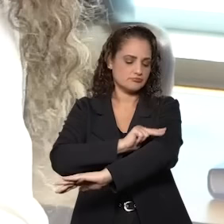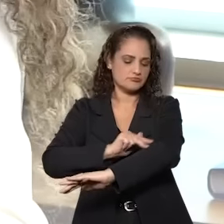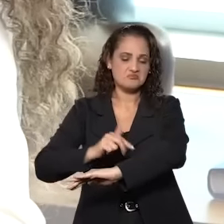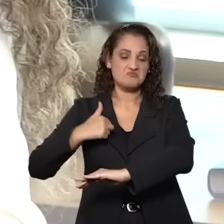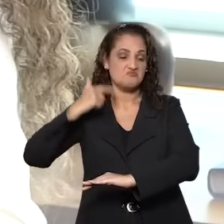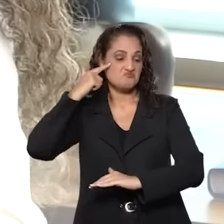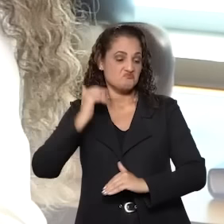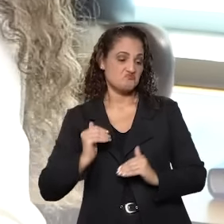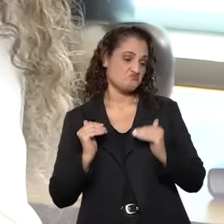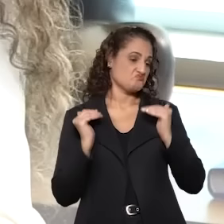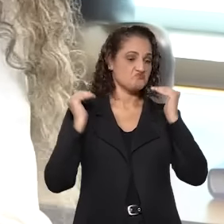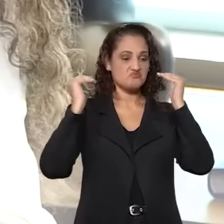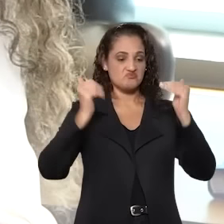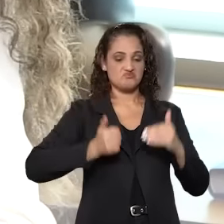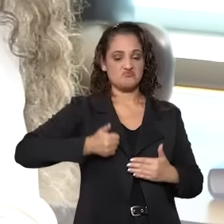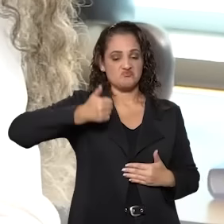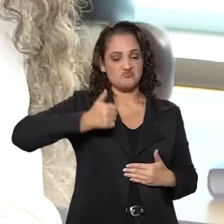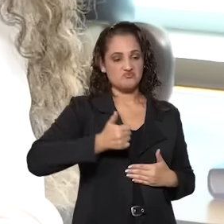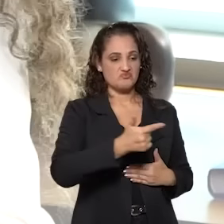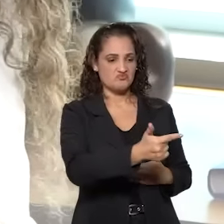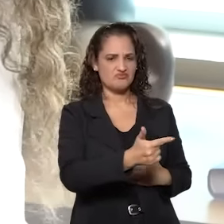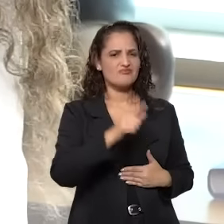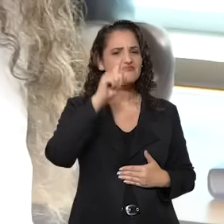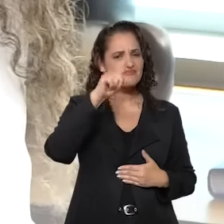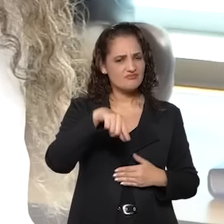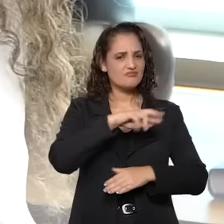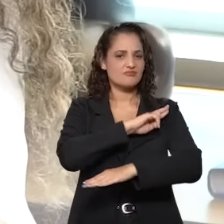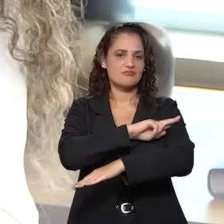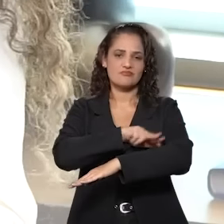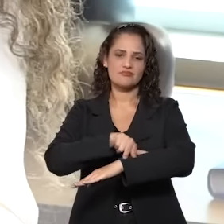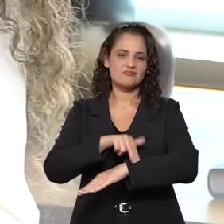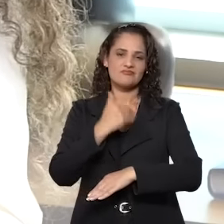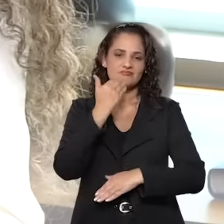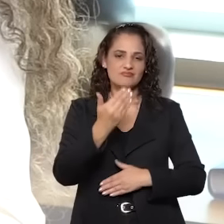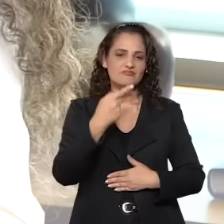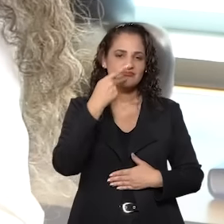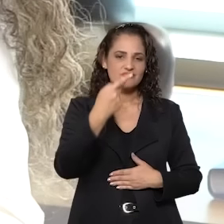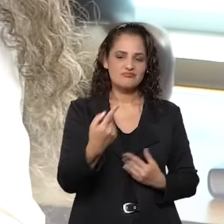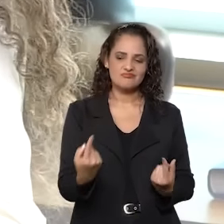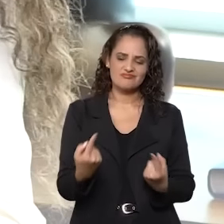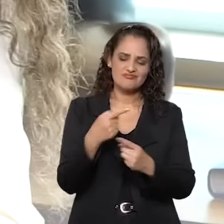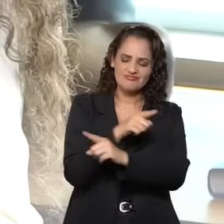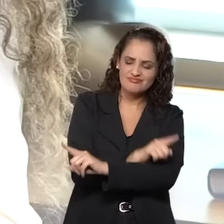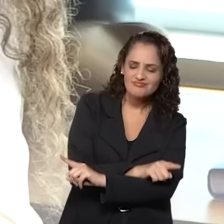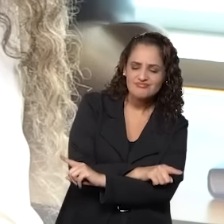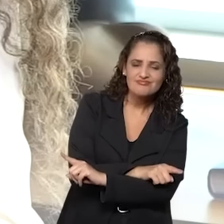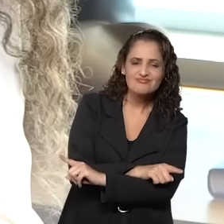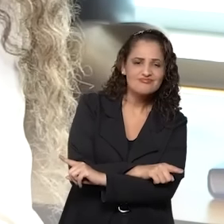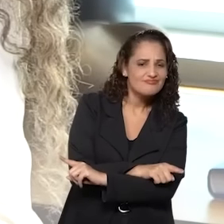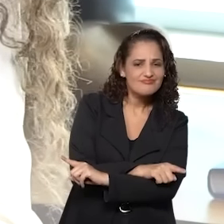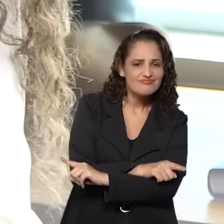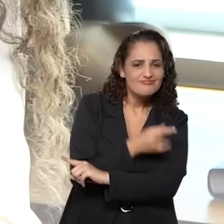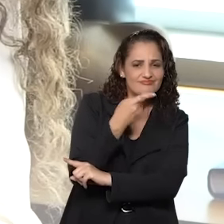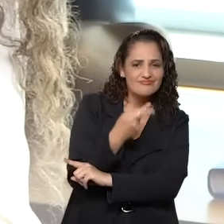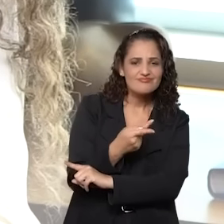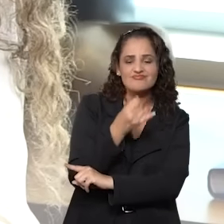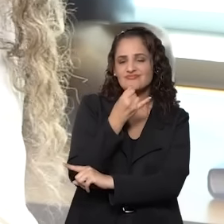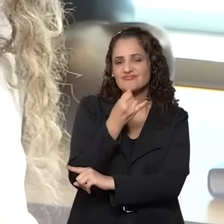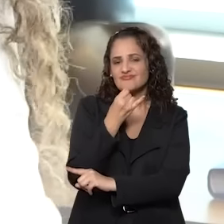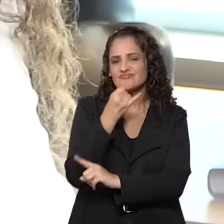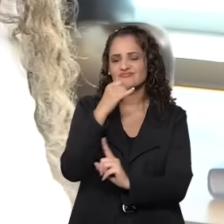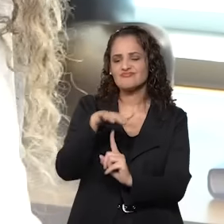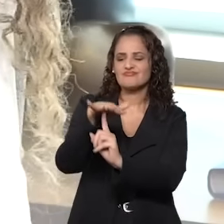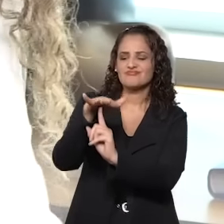eu sou mais que você então isso é eh o racismo Então não dá pra gente falar de racismo reverso quando a gente fala por exemplo de